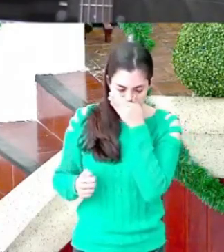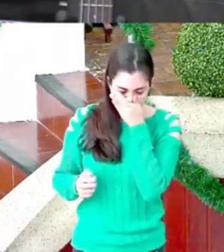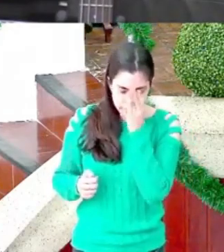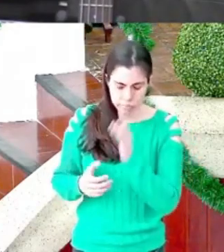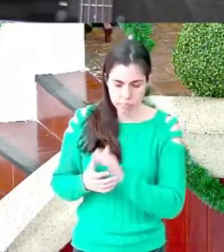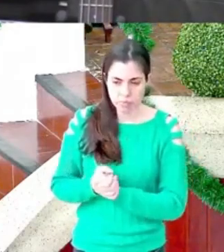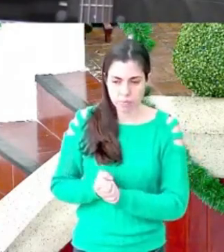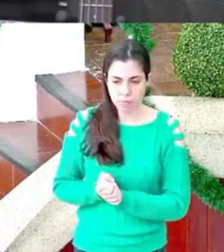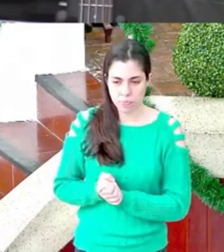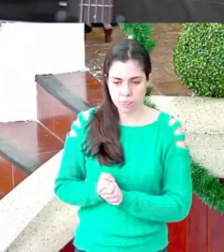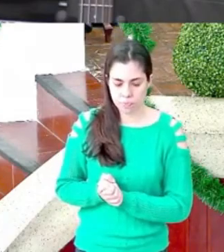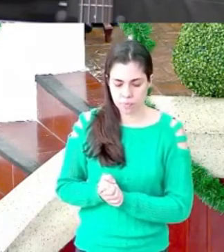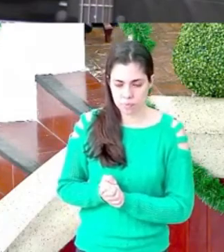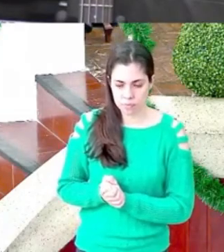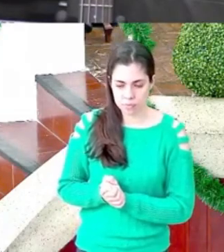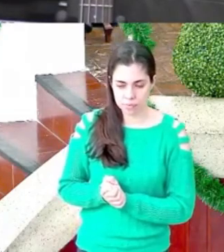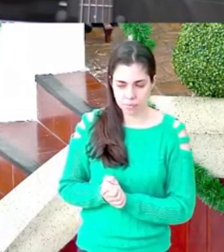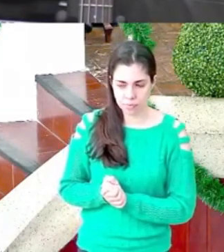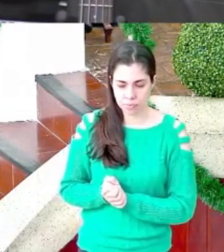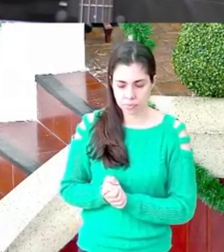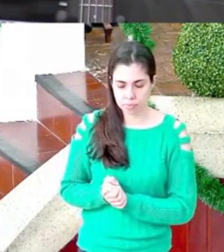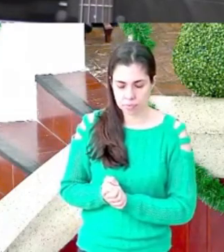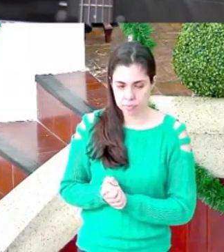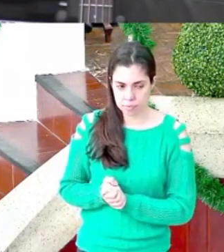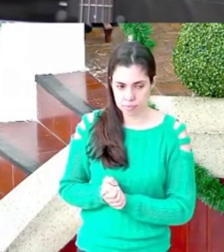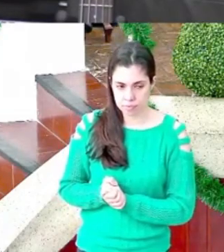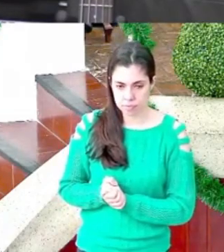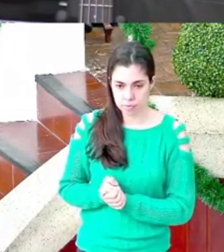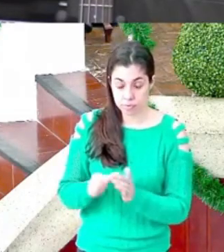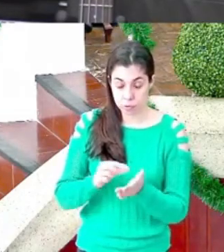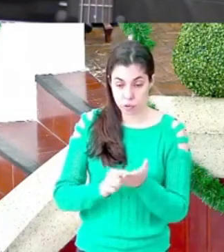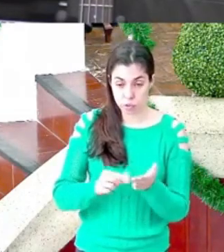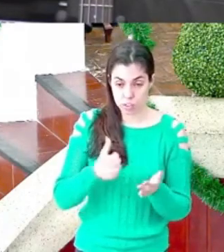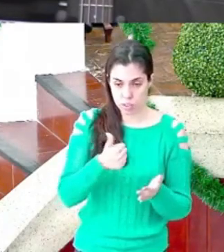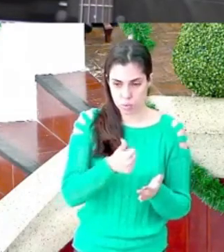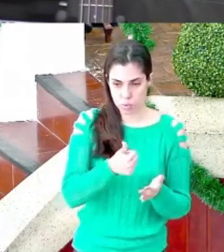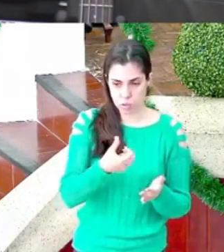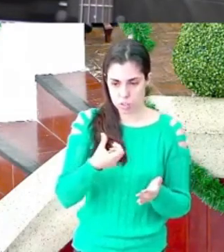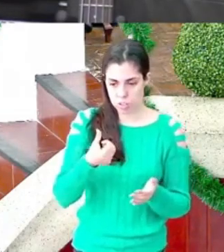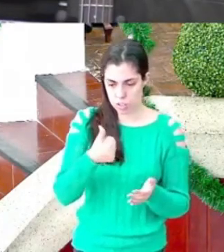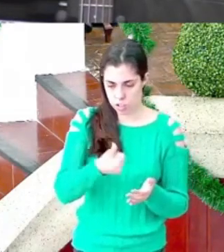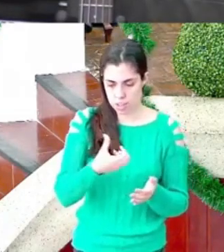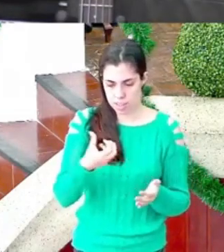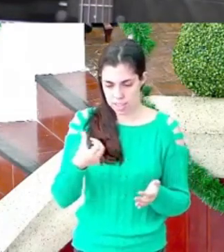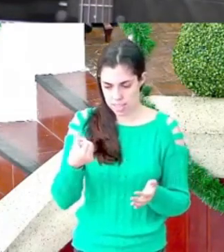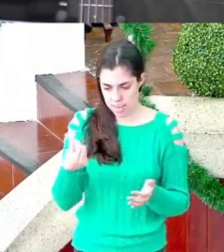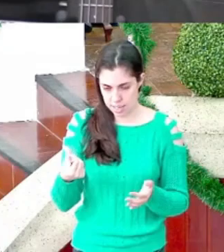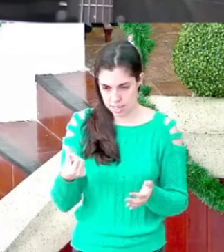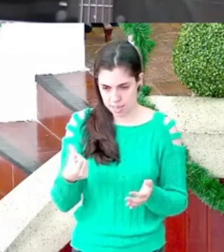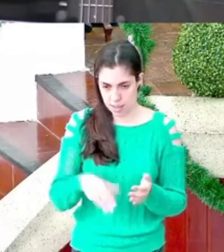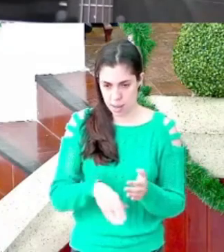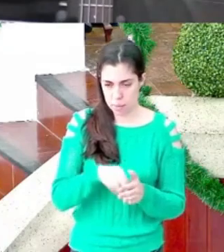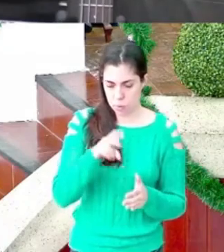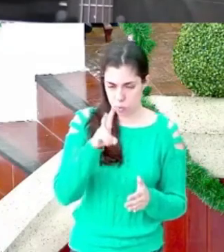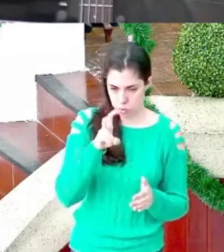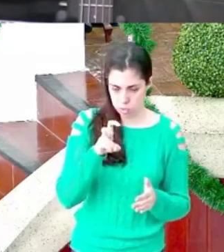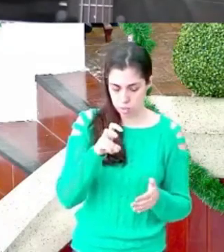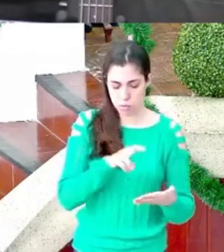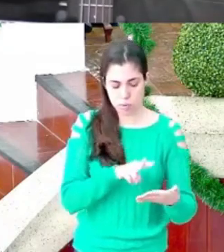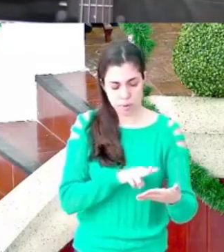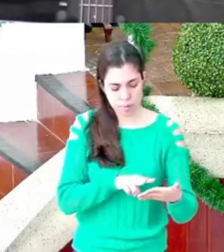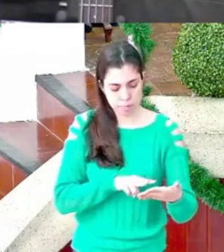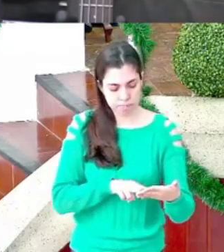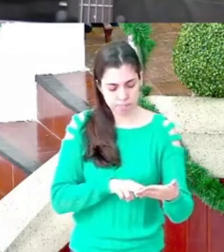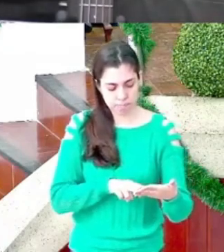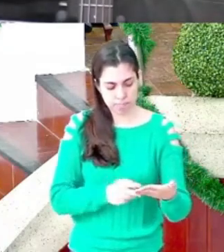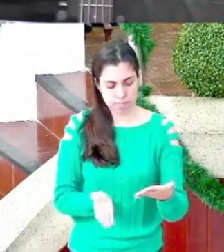contradição, aparece-nos, ou já nos apareceu no versículo 16 do capítulo 5. Veja aí, volte